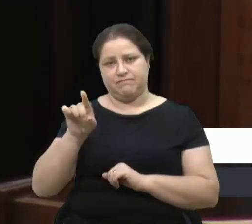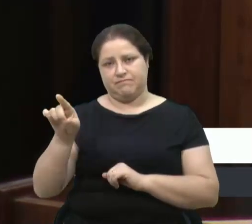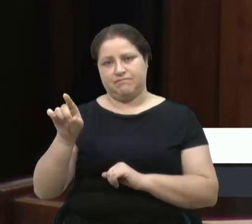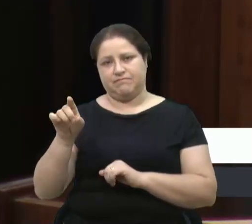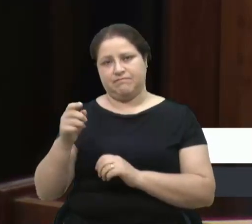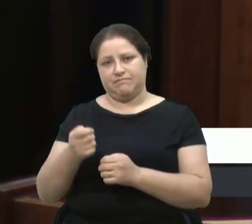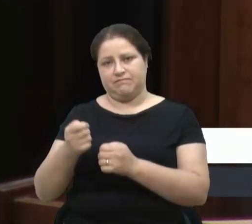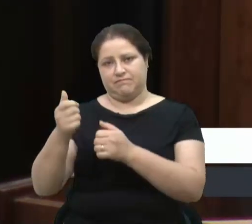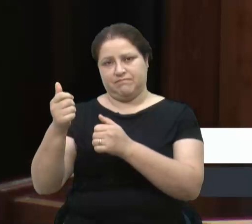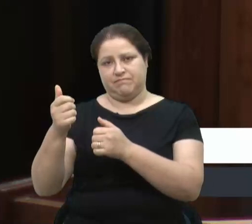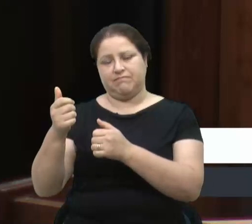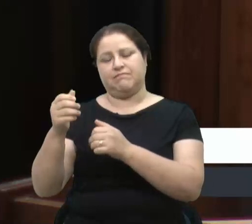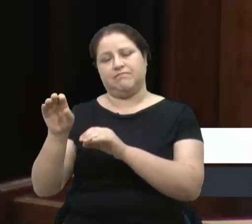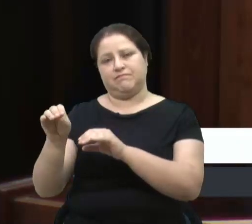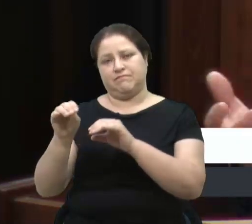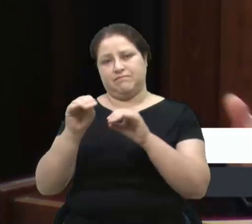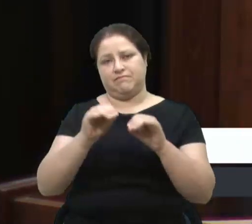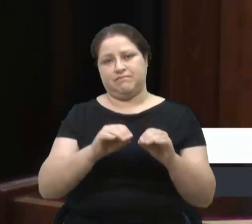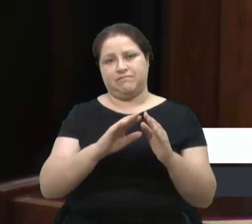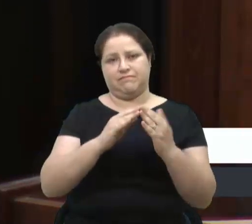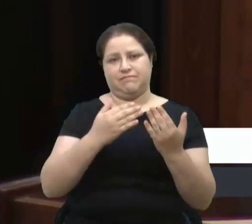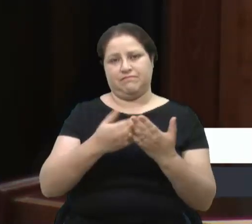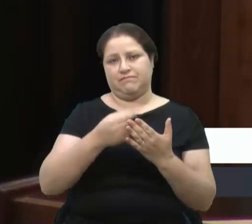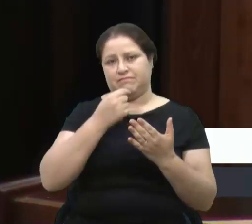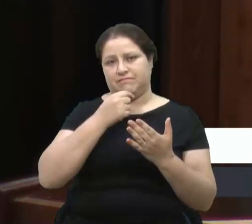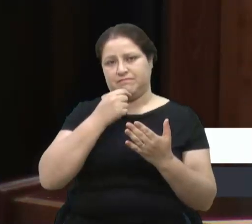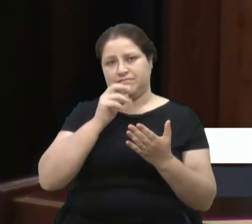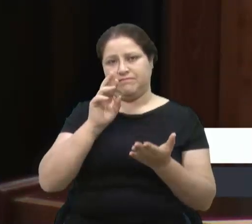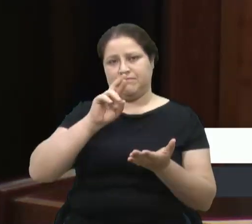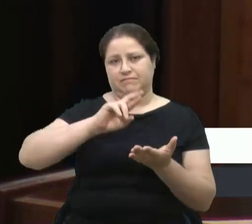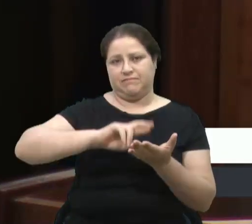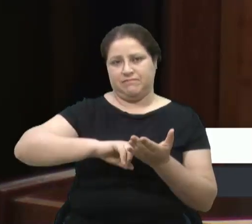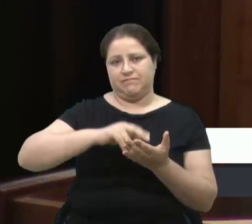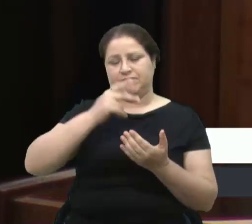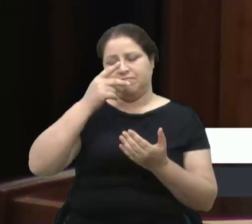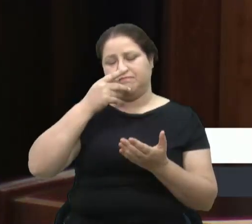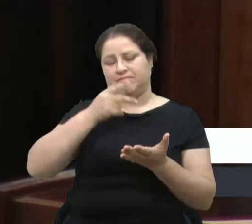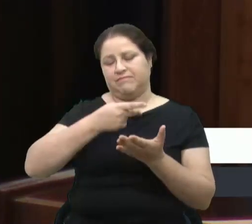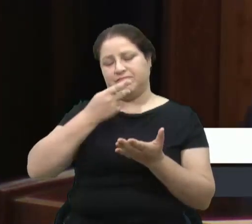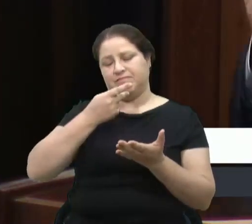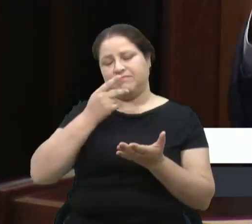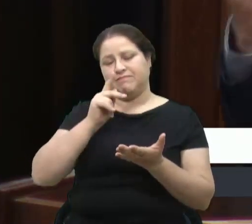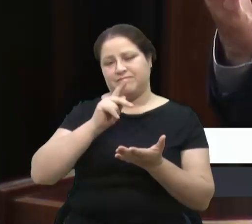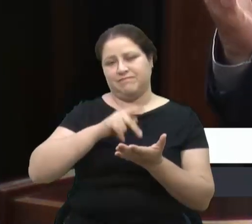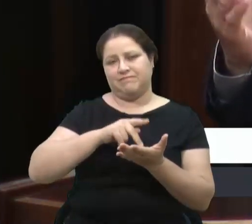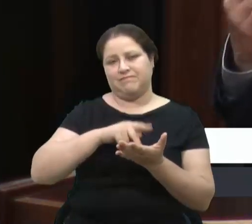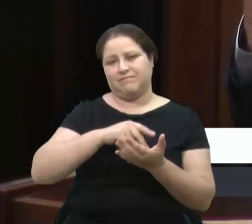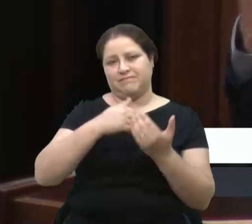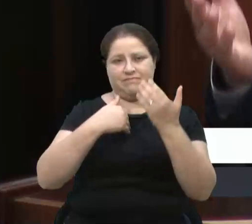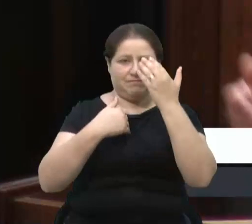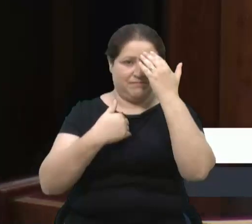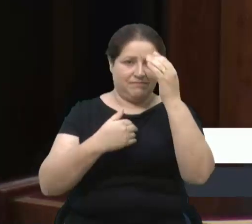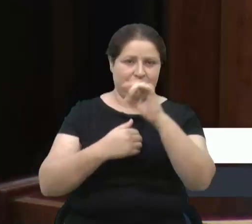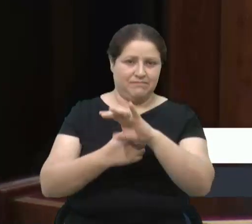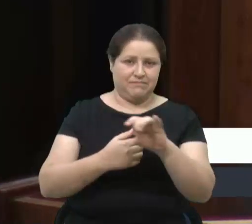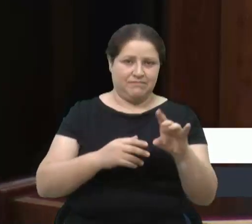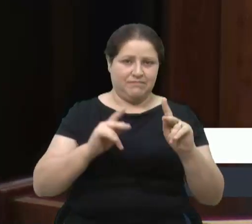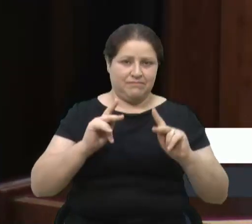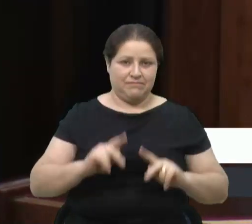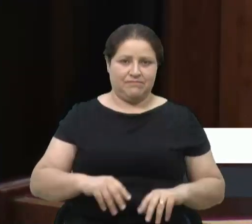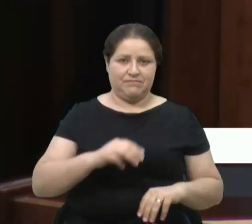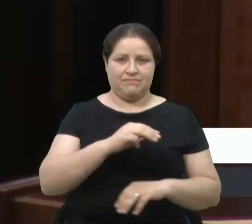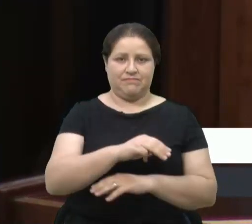a escola para Caxias do Sul então fica aqui o registro sincero agradecimento a cada um de vocês aos nossos monitores aos